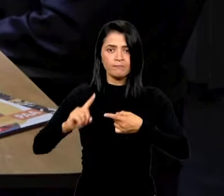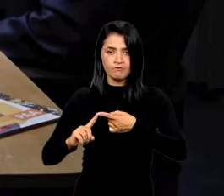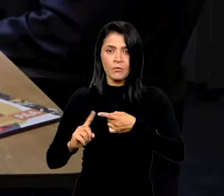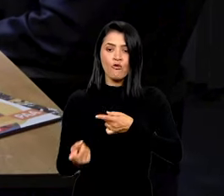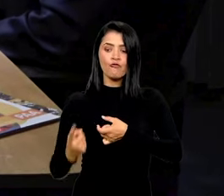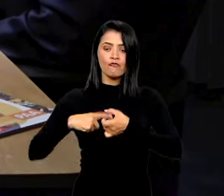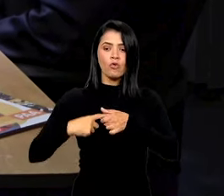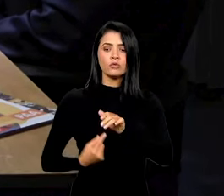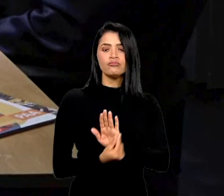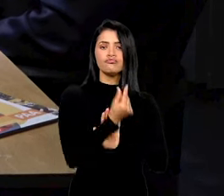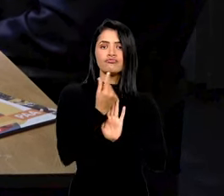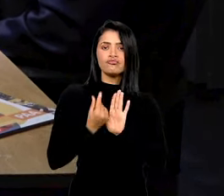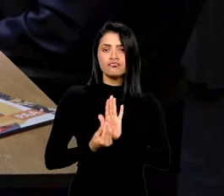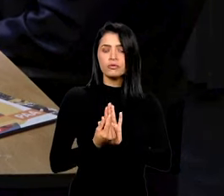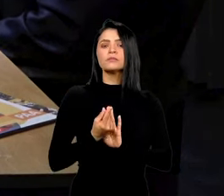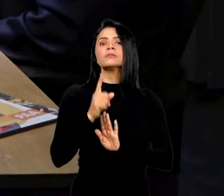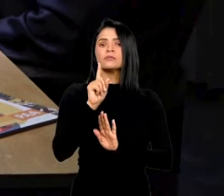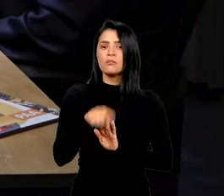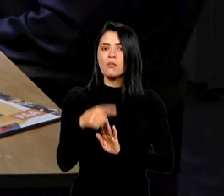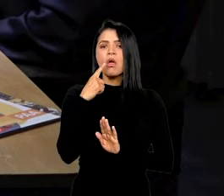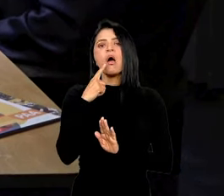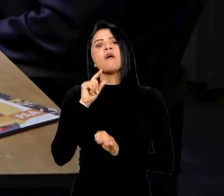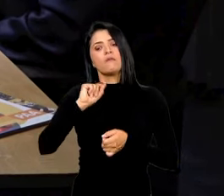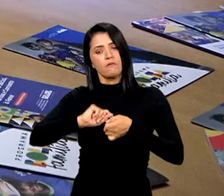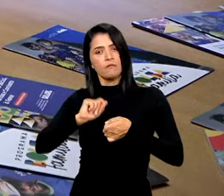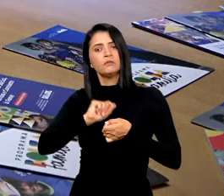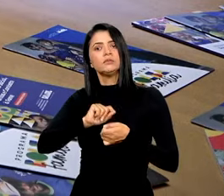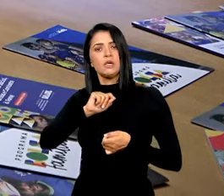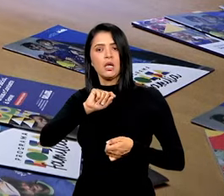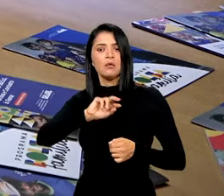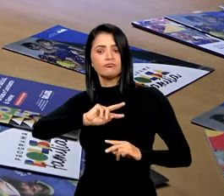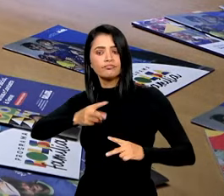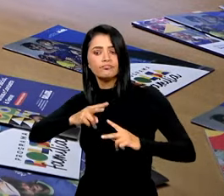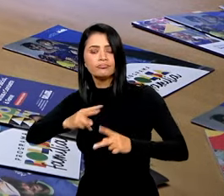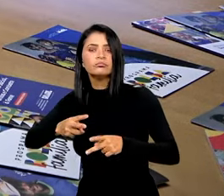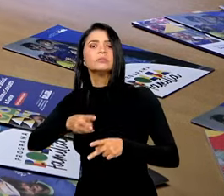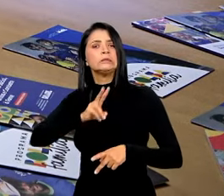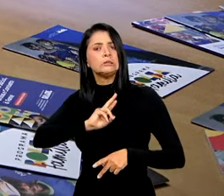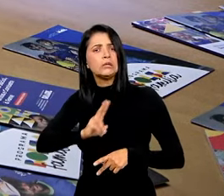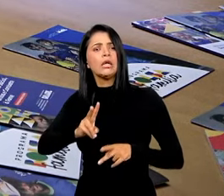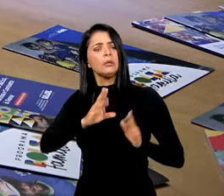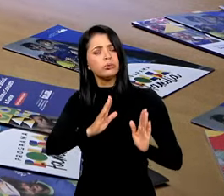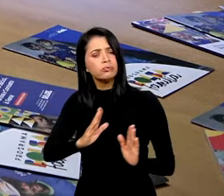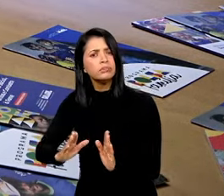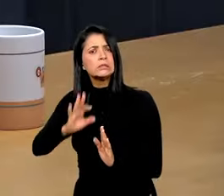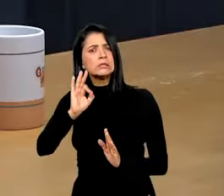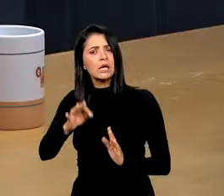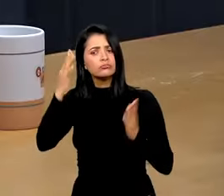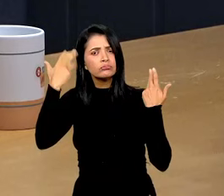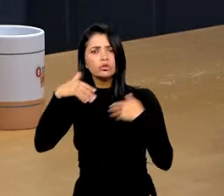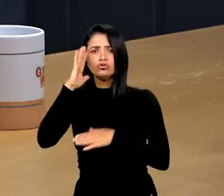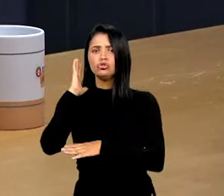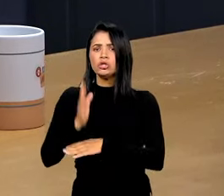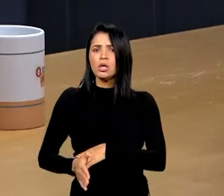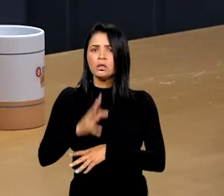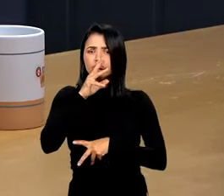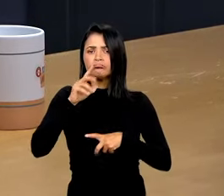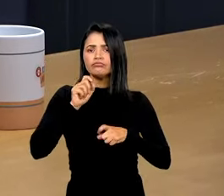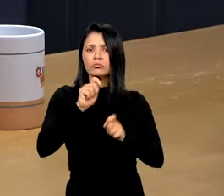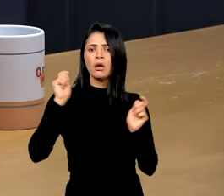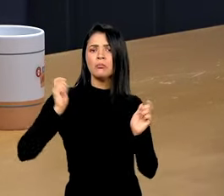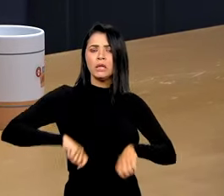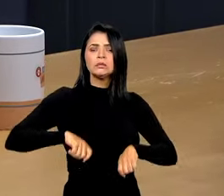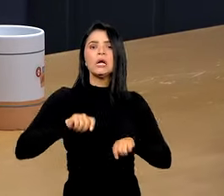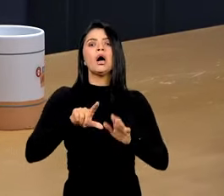Nós passamos a fazer as transferências de maneira regular, automática, fortalecendo a capacidade de planejamento